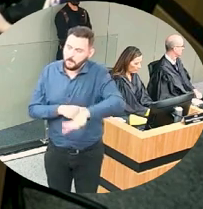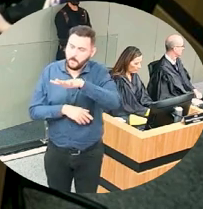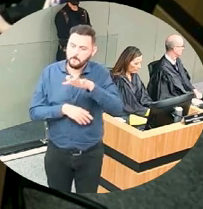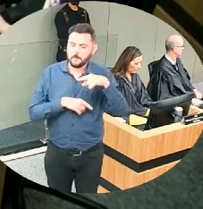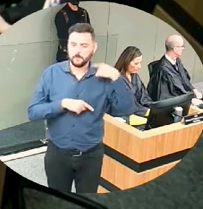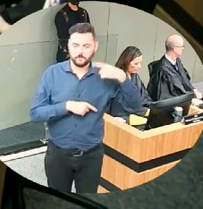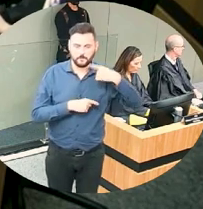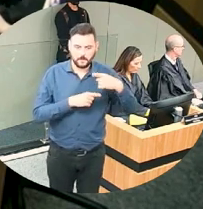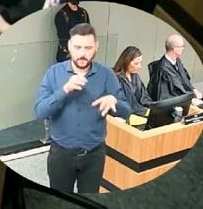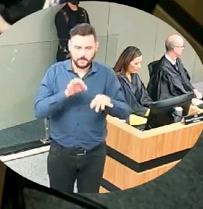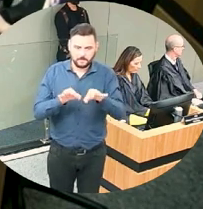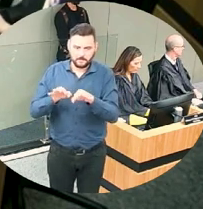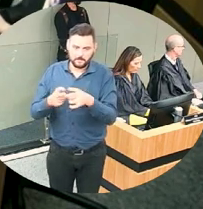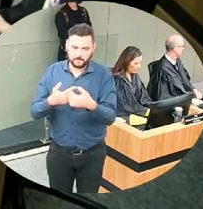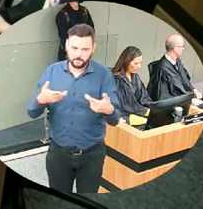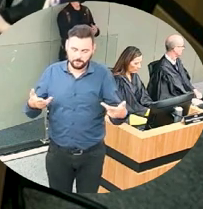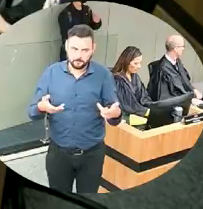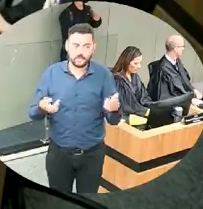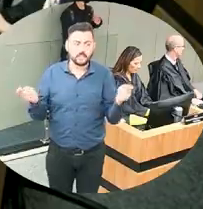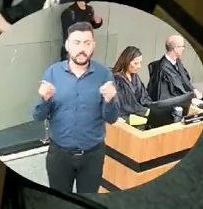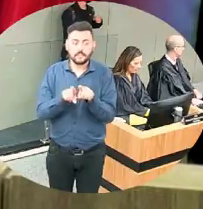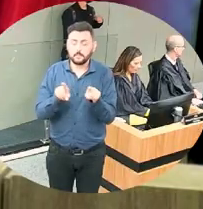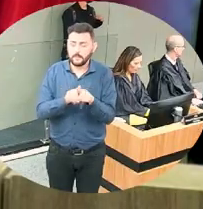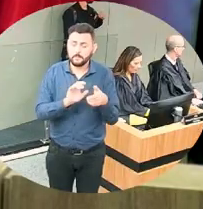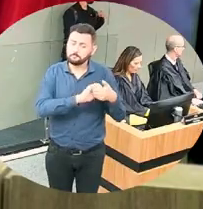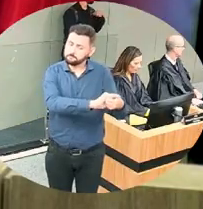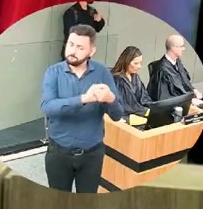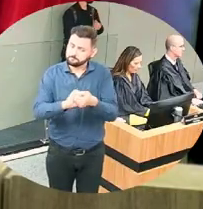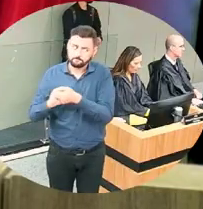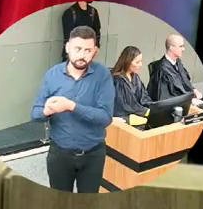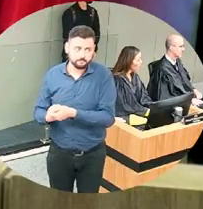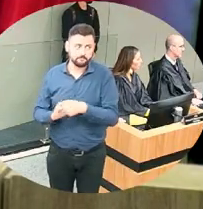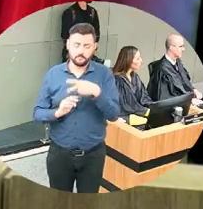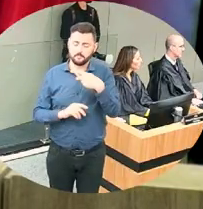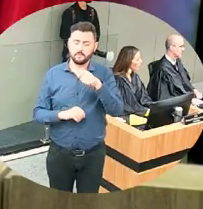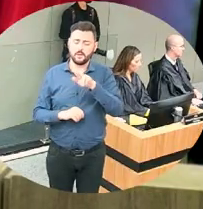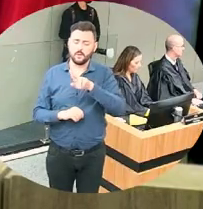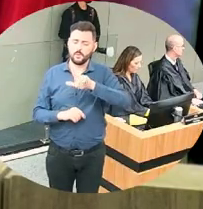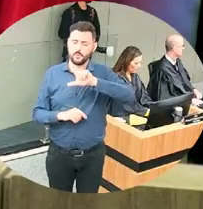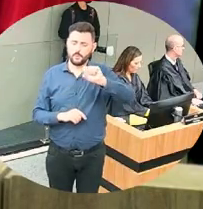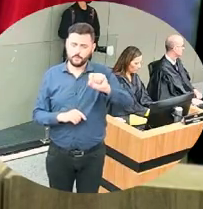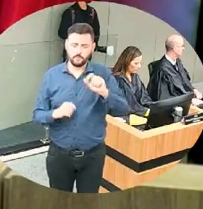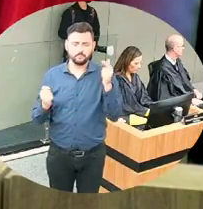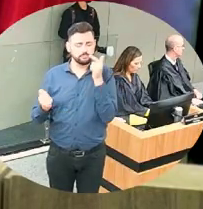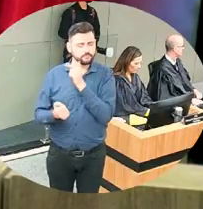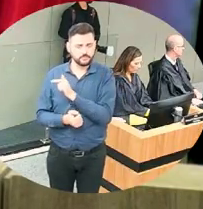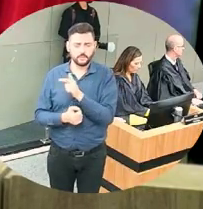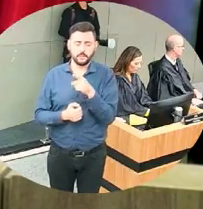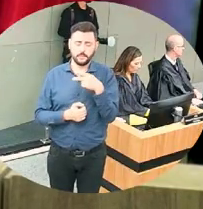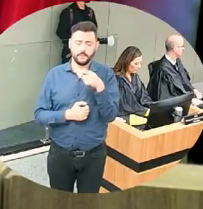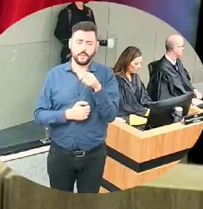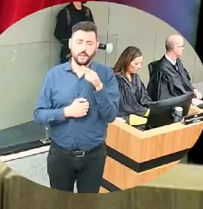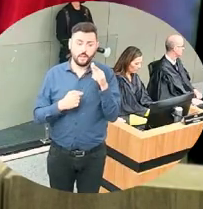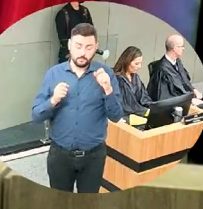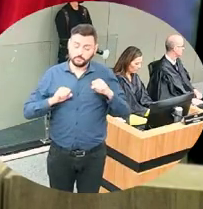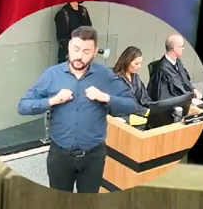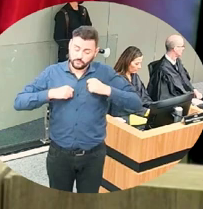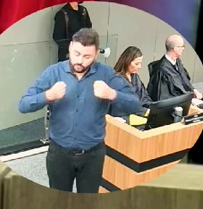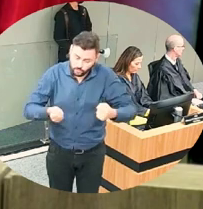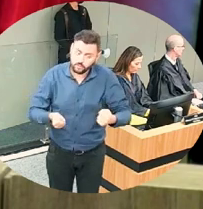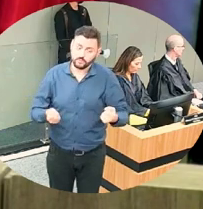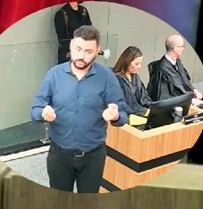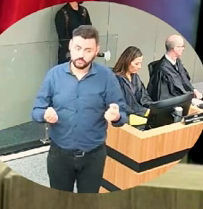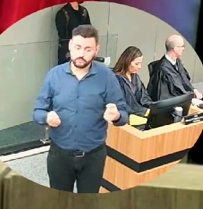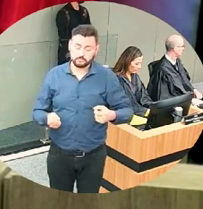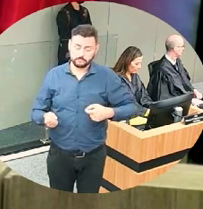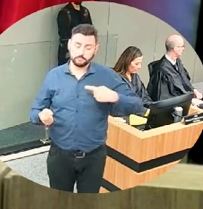de articulação também aqui congratulo o desembargador Onivaldo que esteve à frente sempre com muita serenidade na